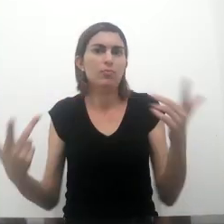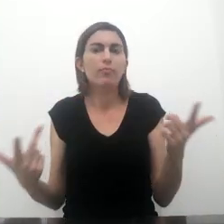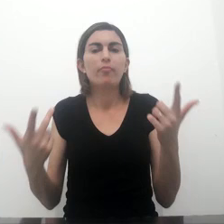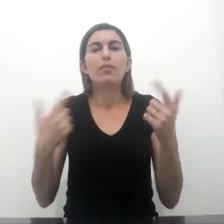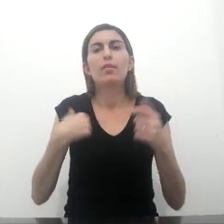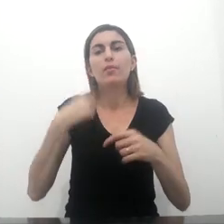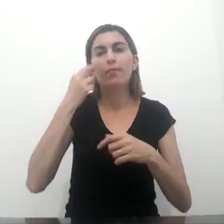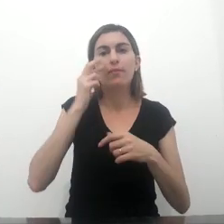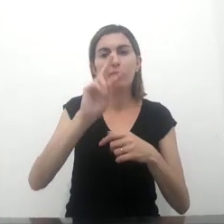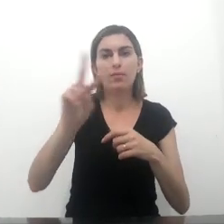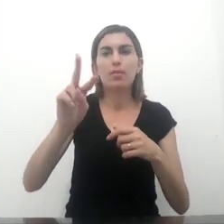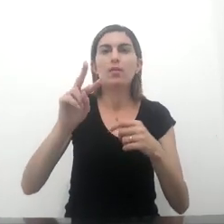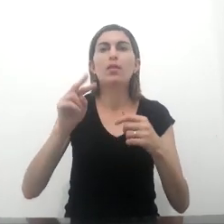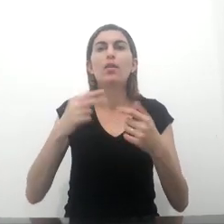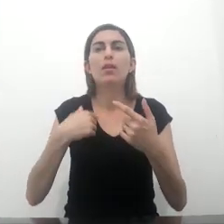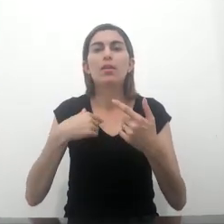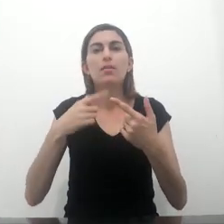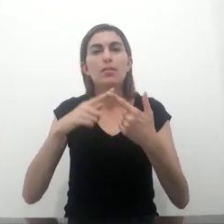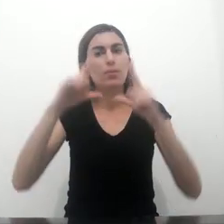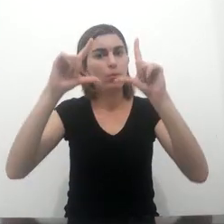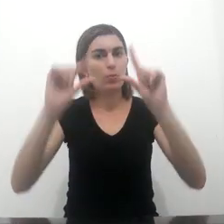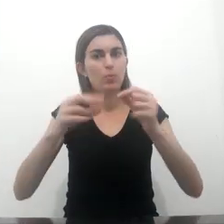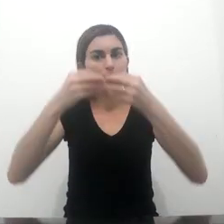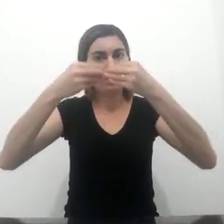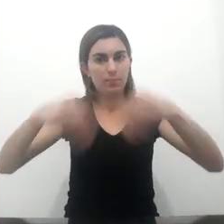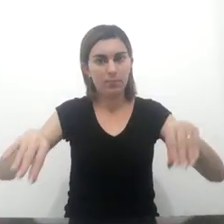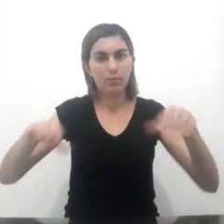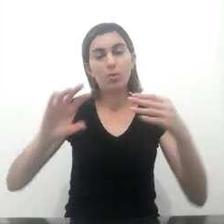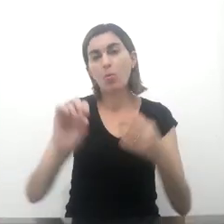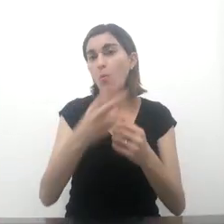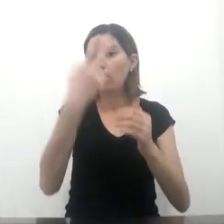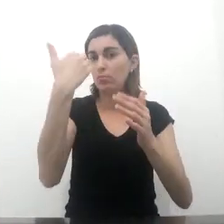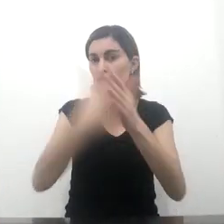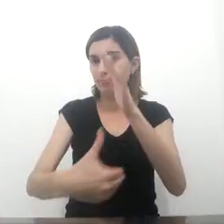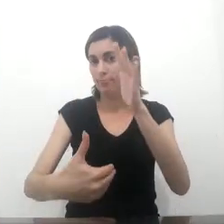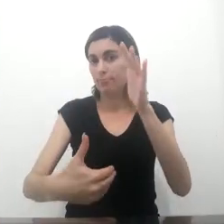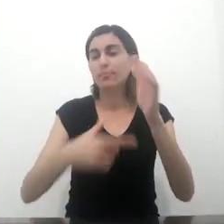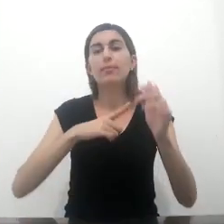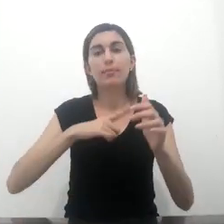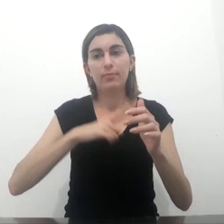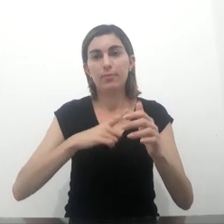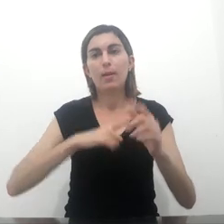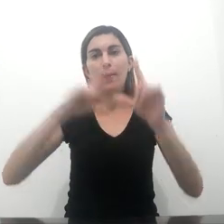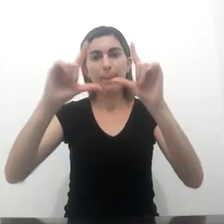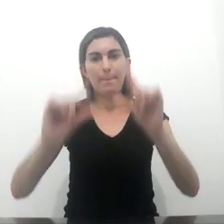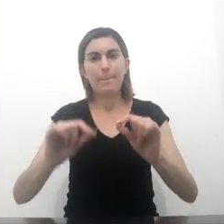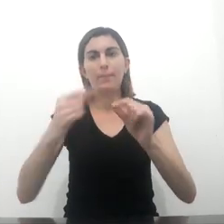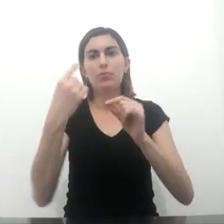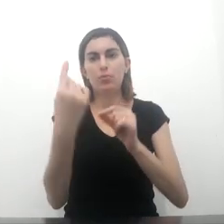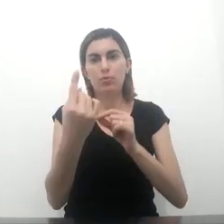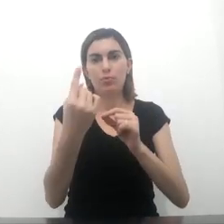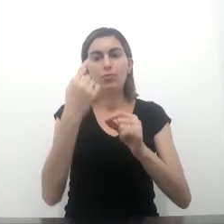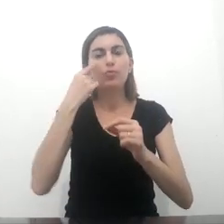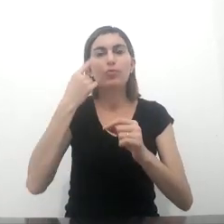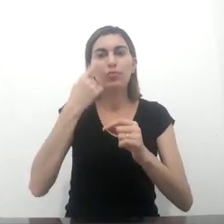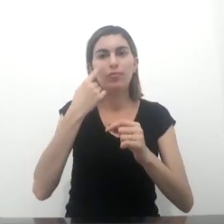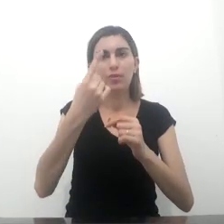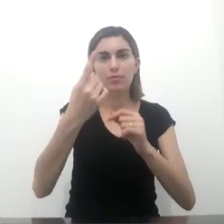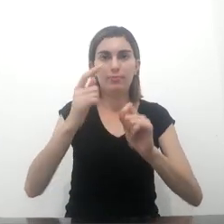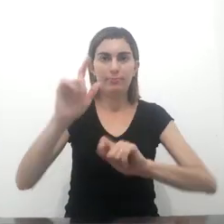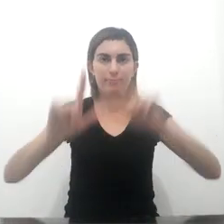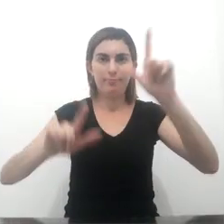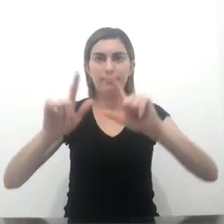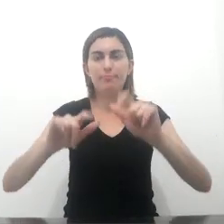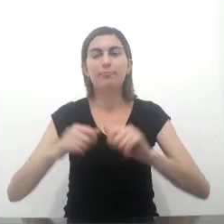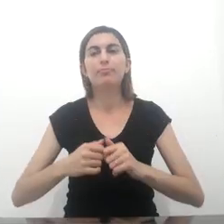1. Então, houve lucro. Se houve redução, prejuízo ou desconto, vai ser abaixo de 1. Então, veja aí